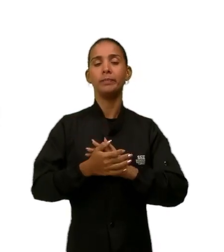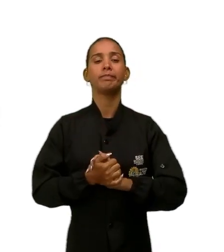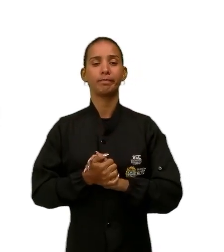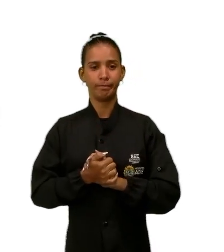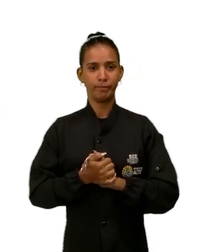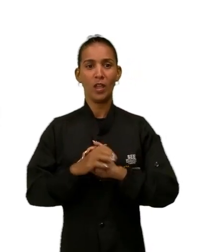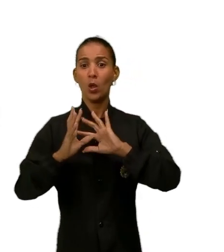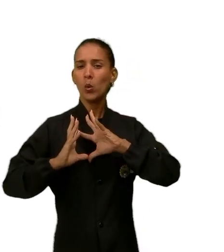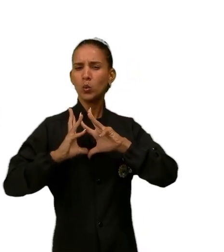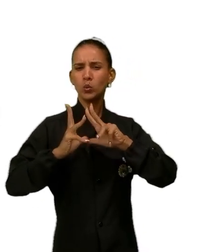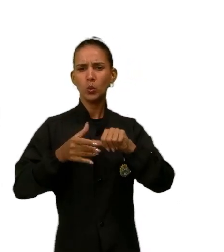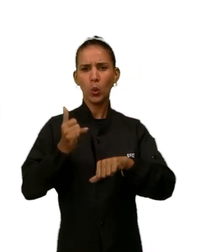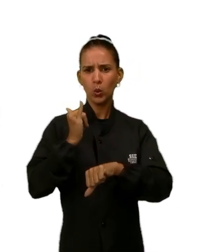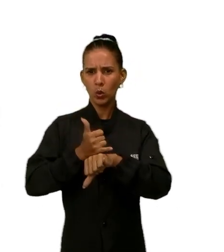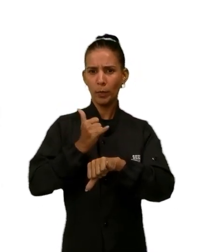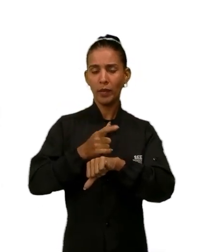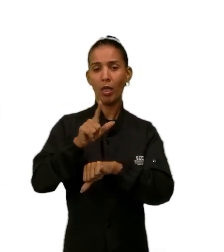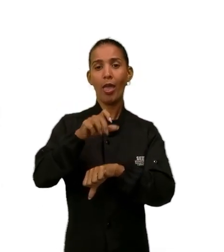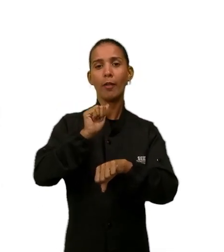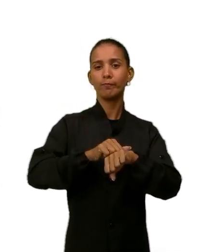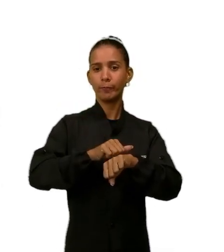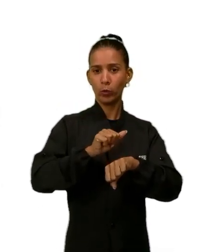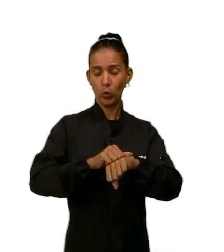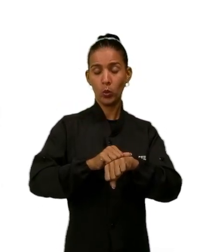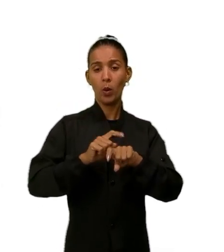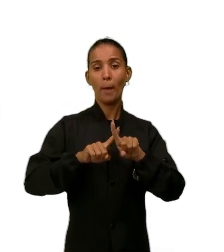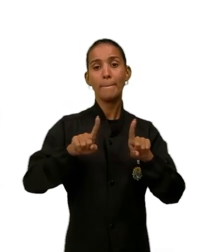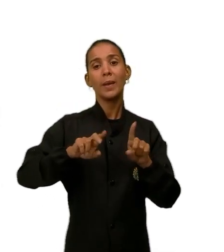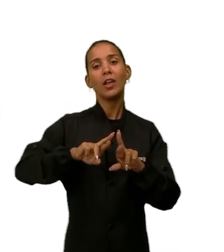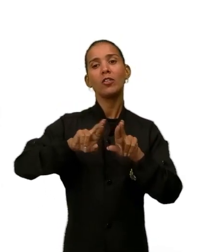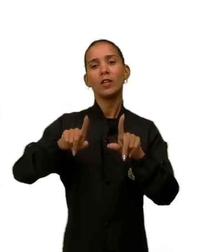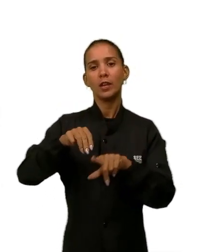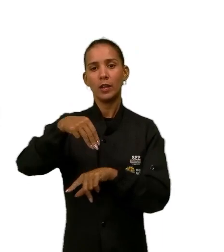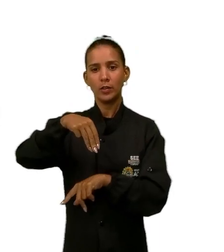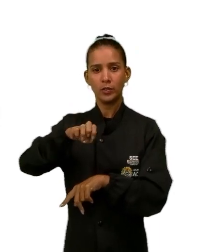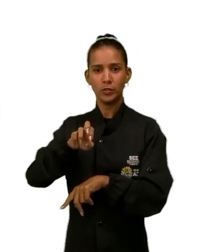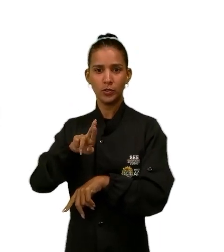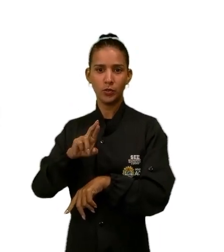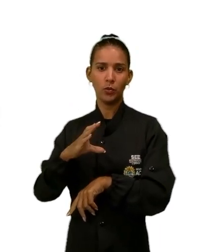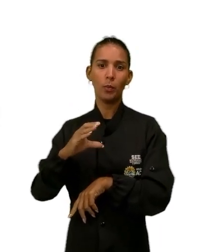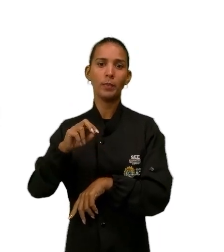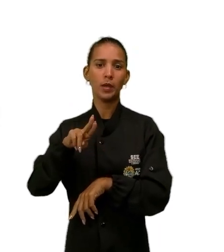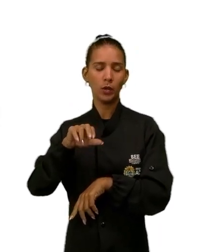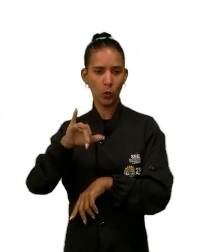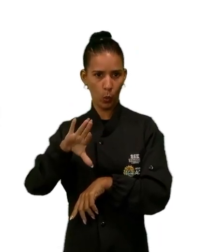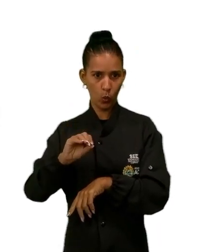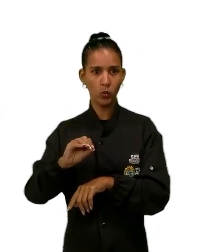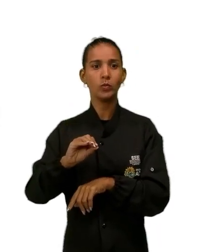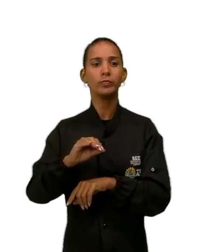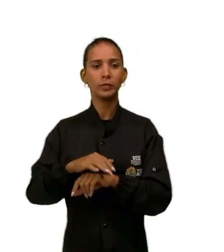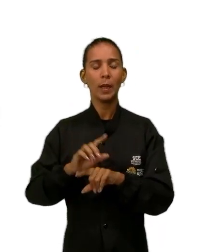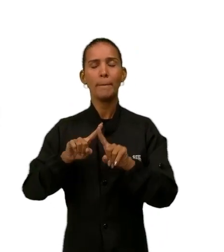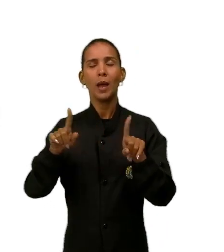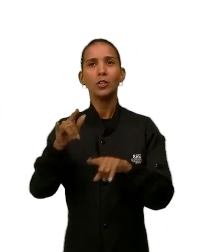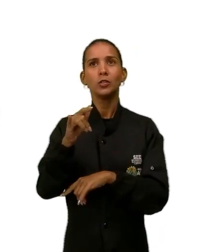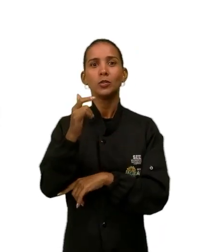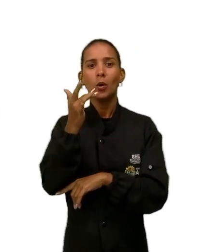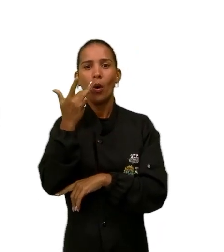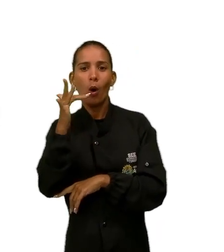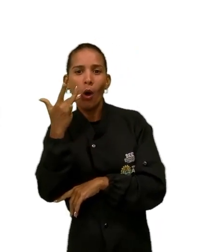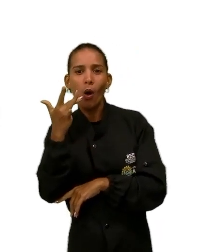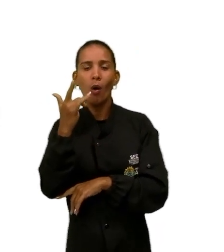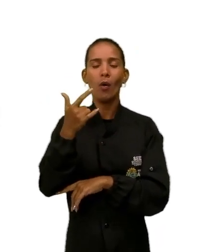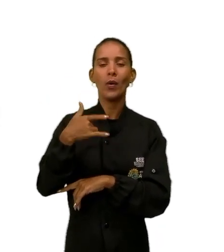eles são sólidos, exceto o mercúrio. Eles têm ali um brilho metálico, né? Se a gente parar e pensar no ouro, na prata, né?